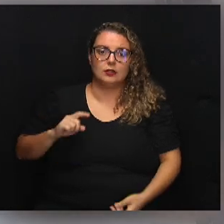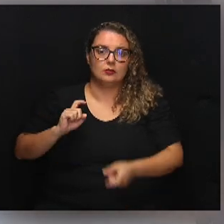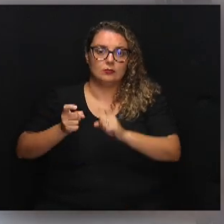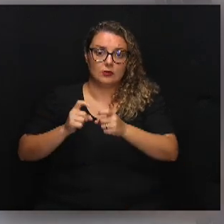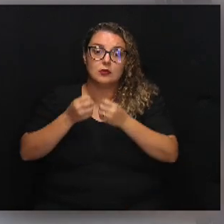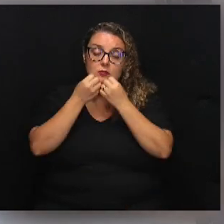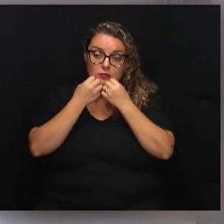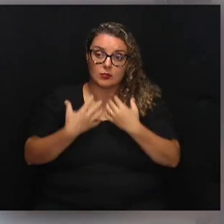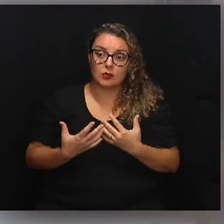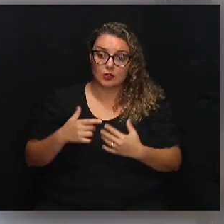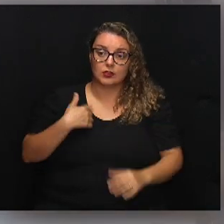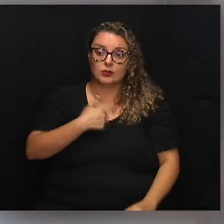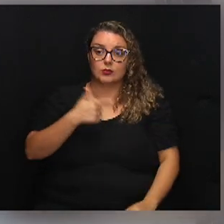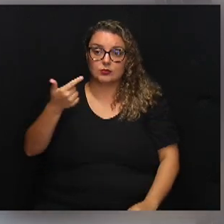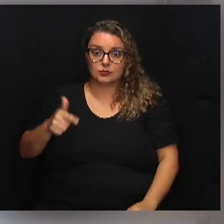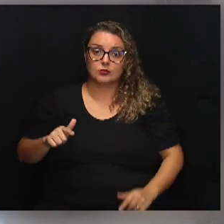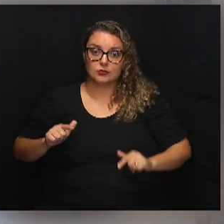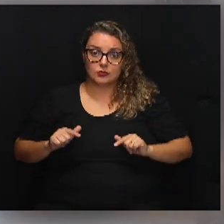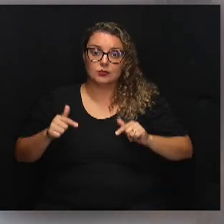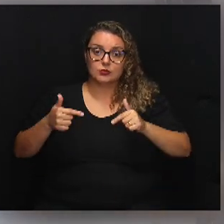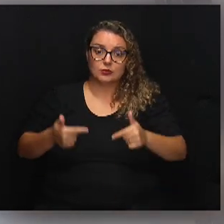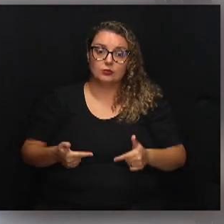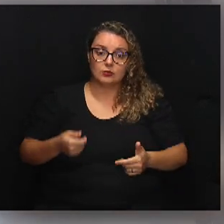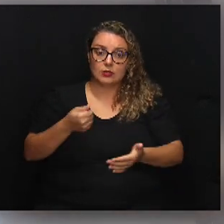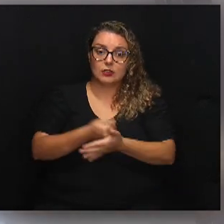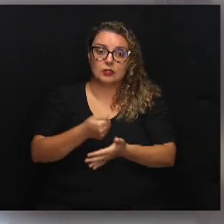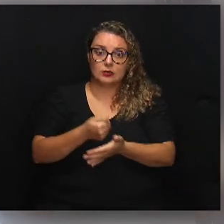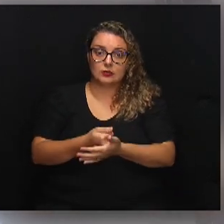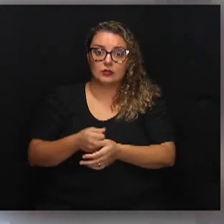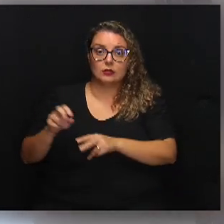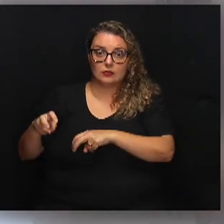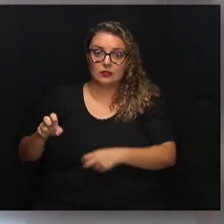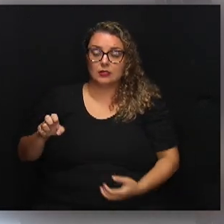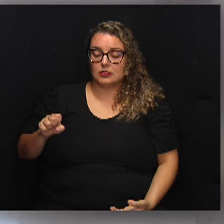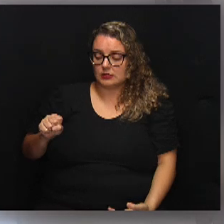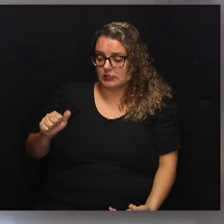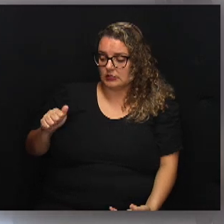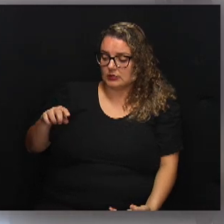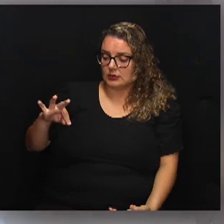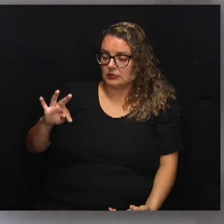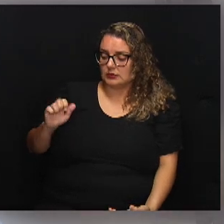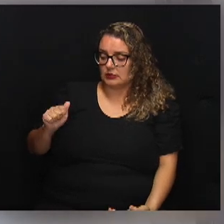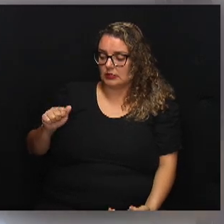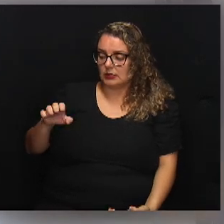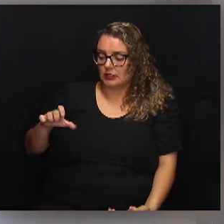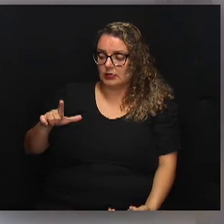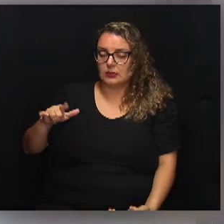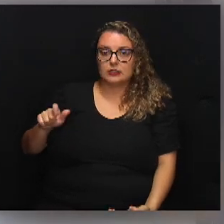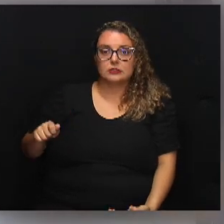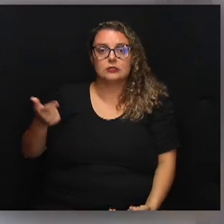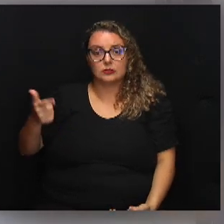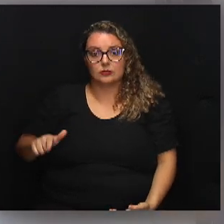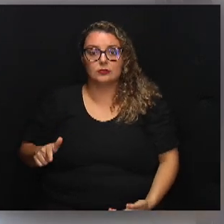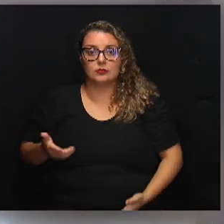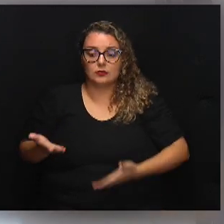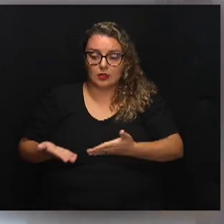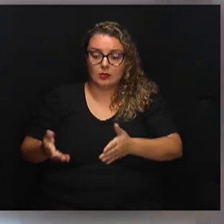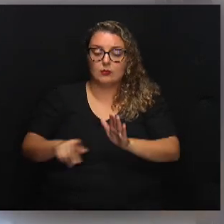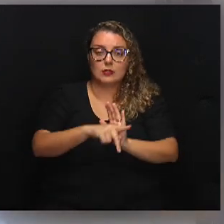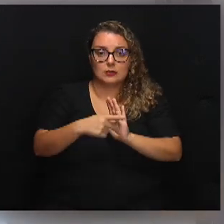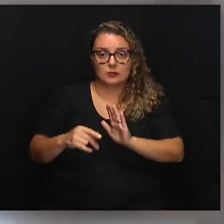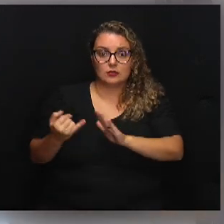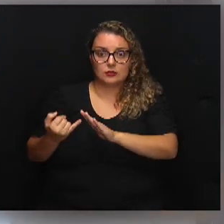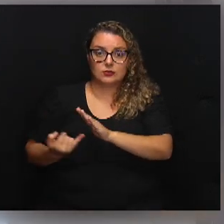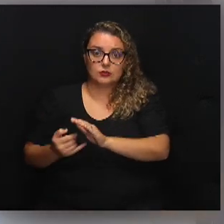boa. Nós vamos continuar essa luta para garantir que a Fazenda Santa Elisa continue sendo um patrimônio do Instituto Agronômico de